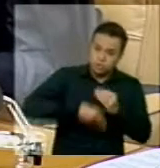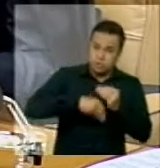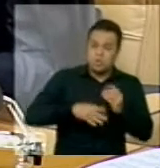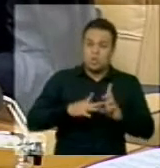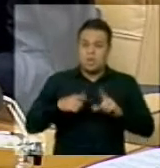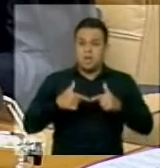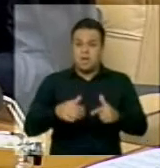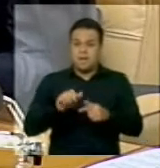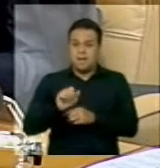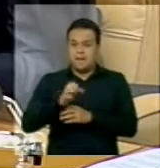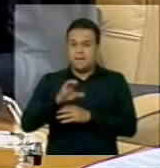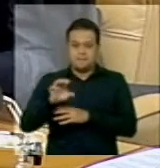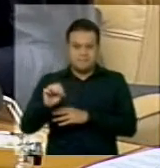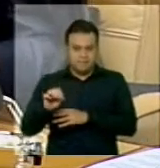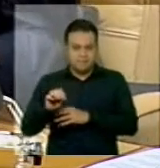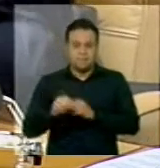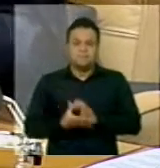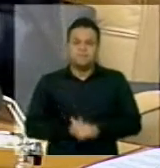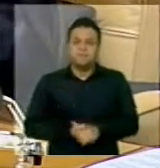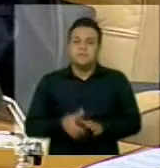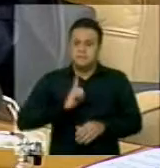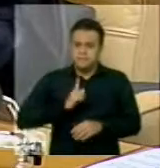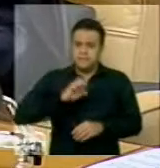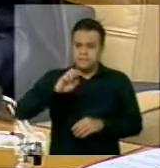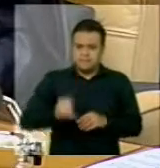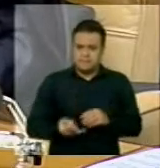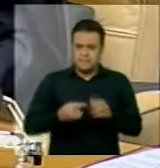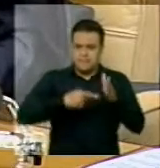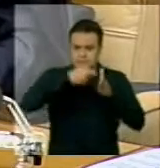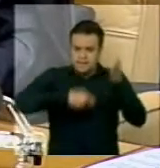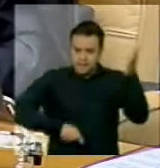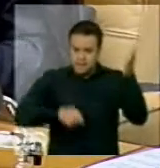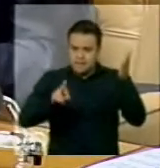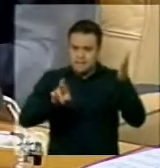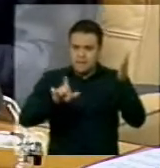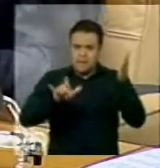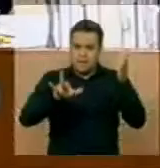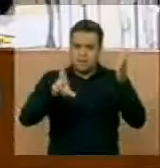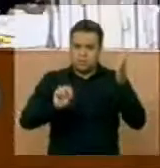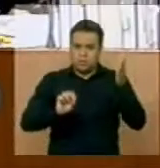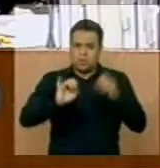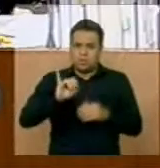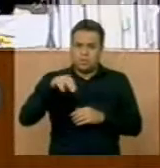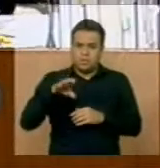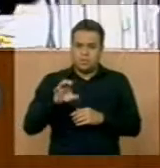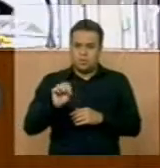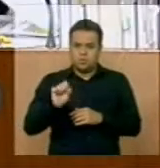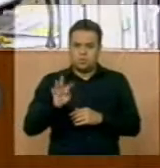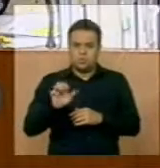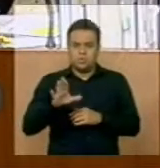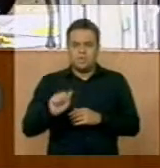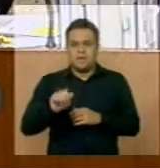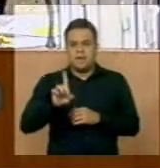e este é, senhora presidente, em síntese, o relatório desta ação direta de inconstitucionalidade. Agradeço a